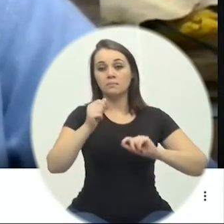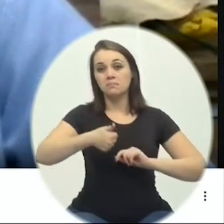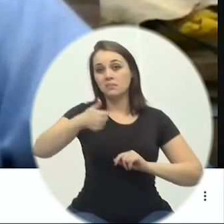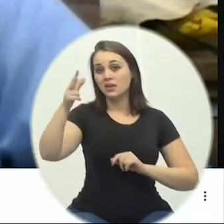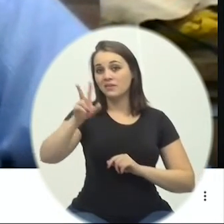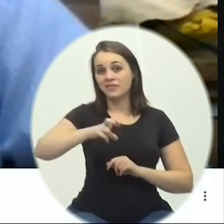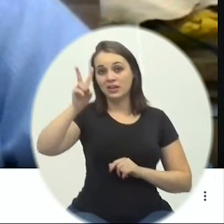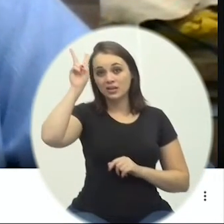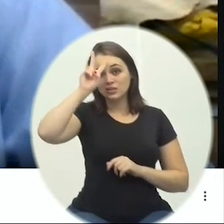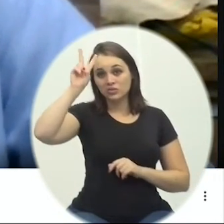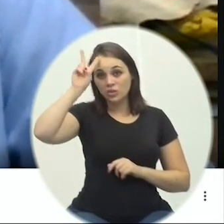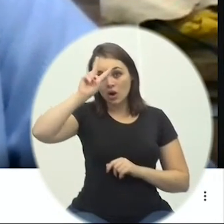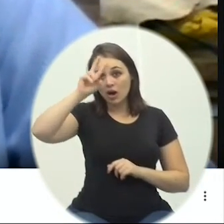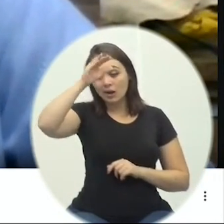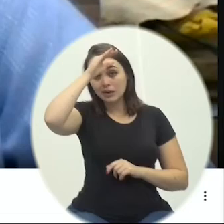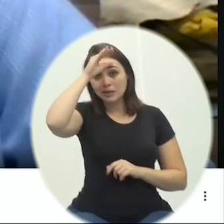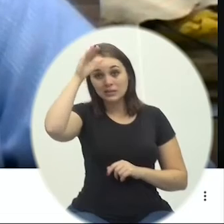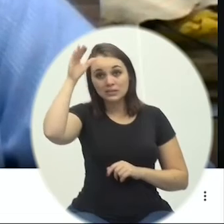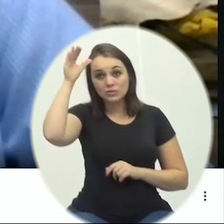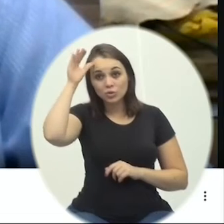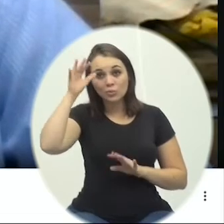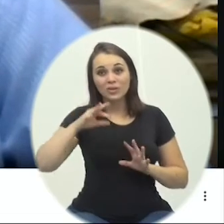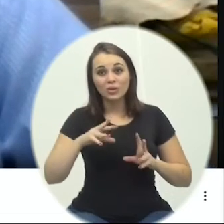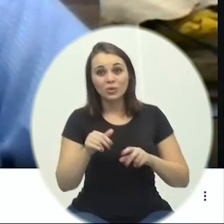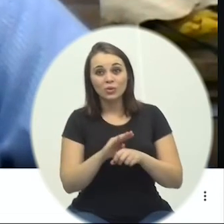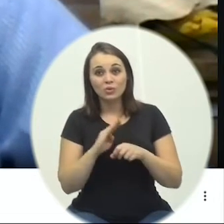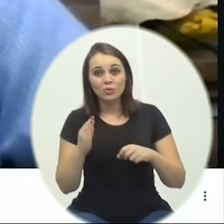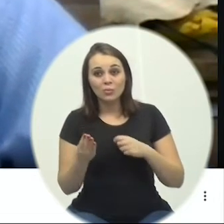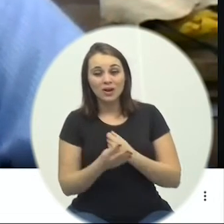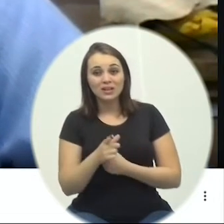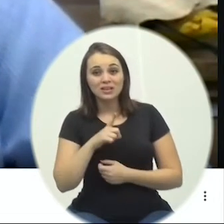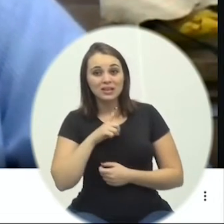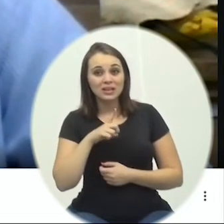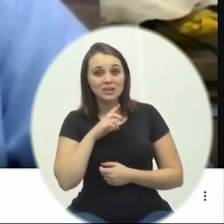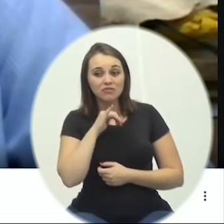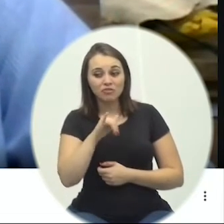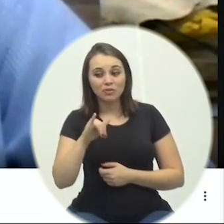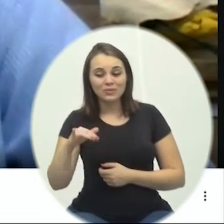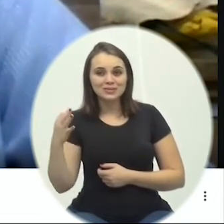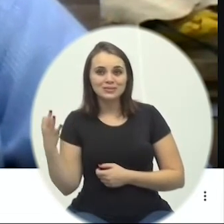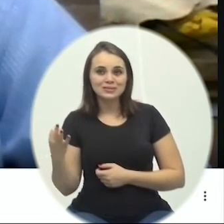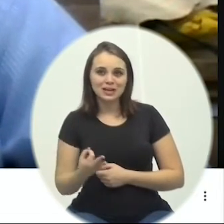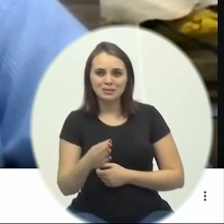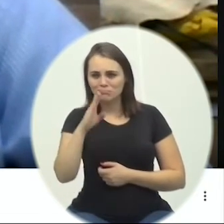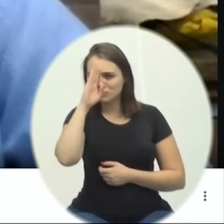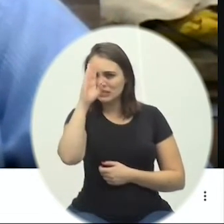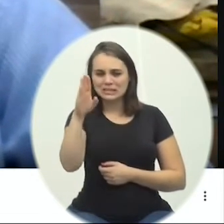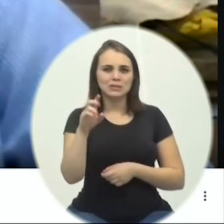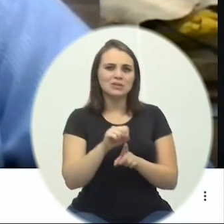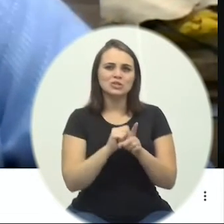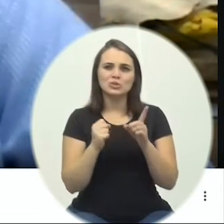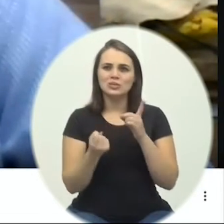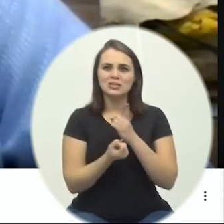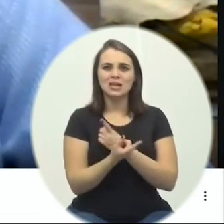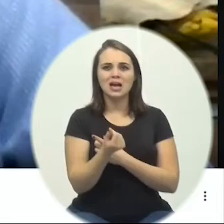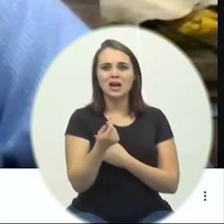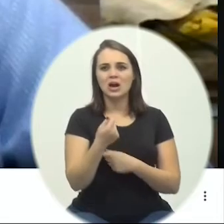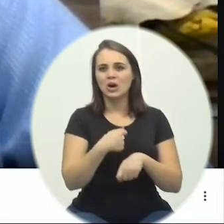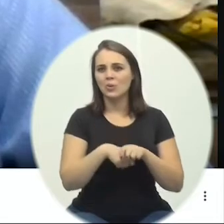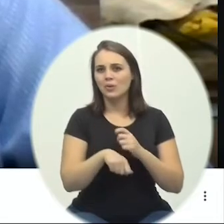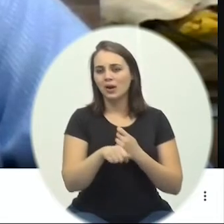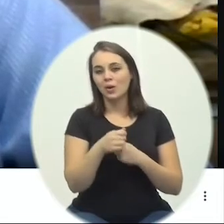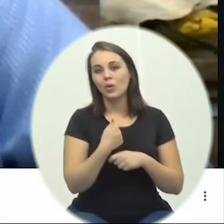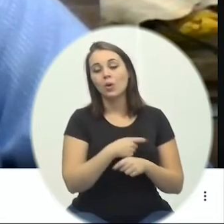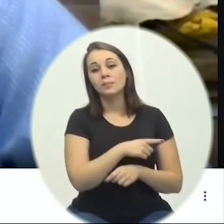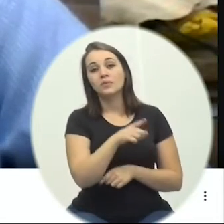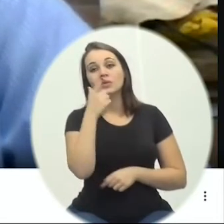de Criciúma, todos esses bairros teriam seus dados, principalmente socioeconômicos, né? Para você, sei